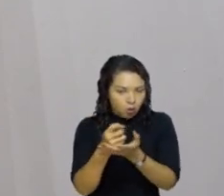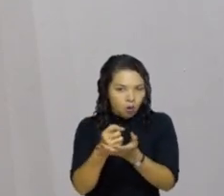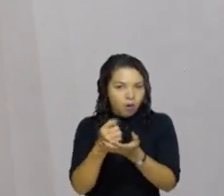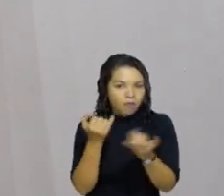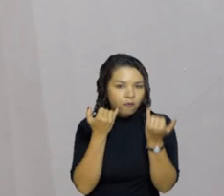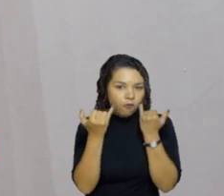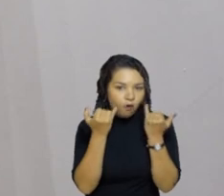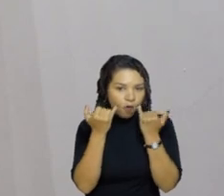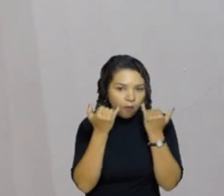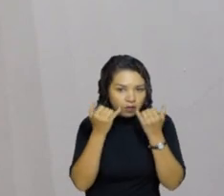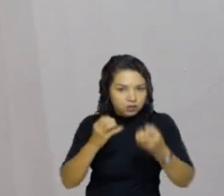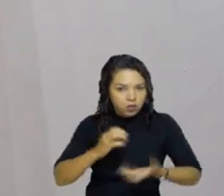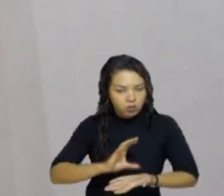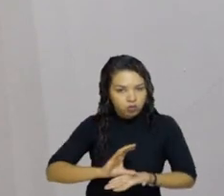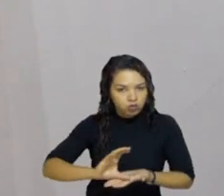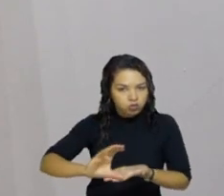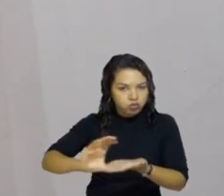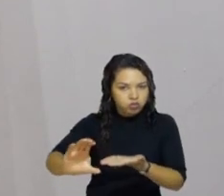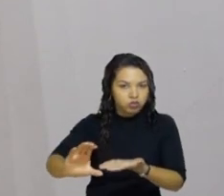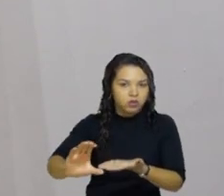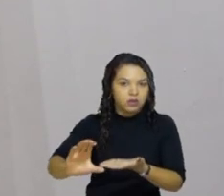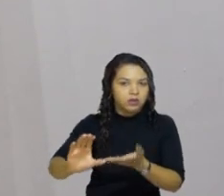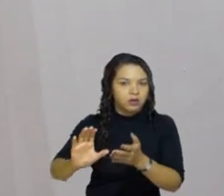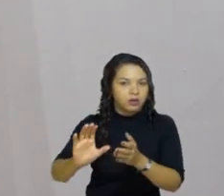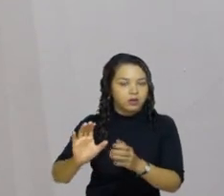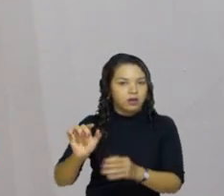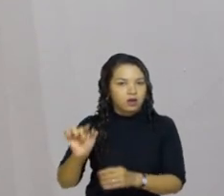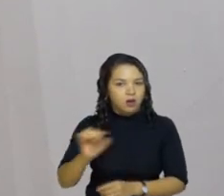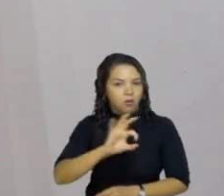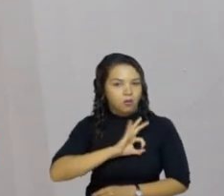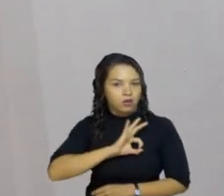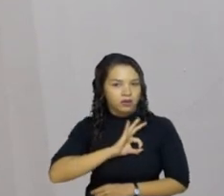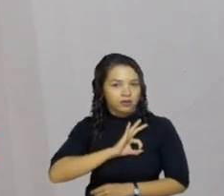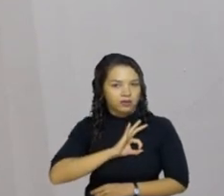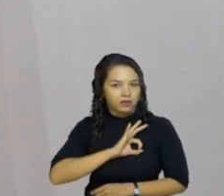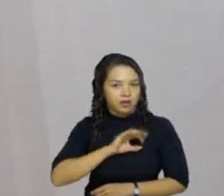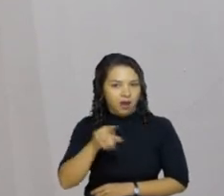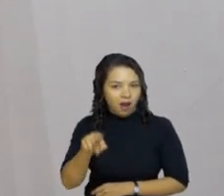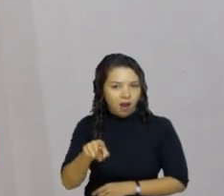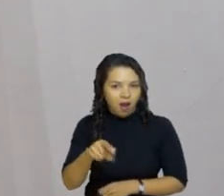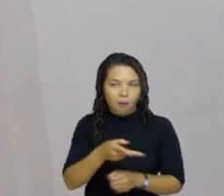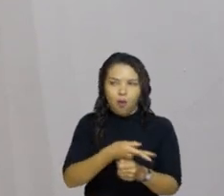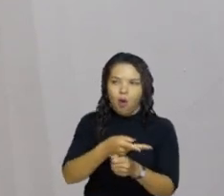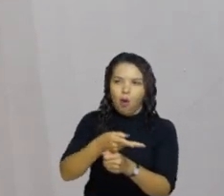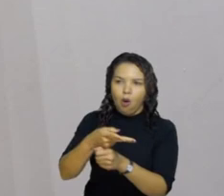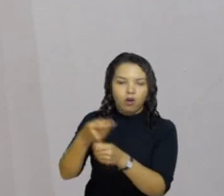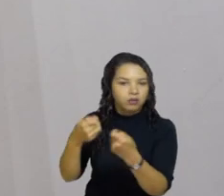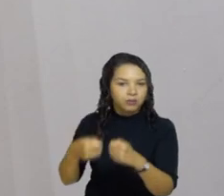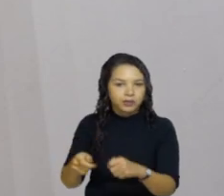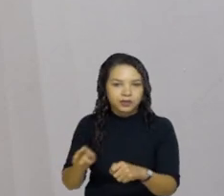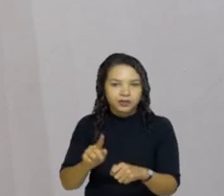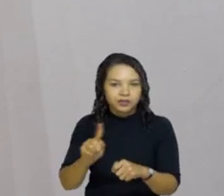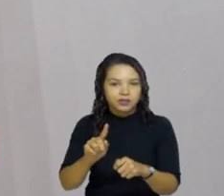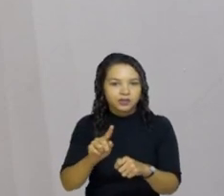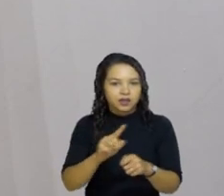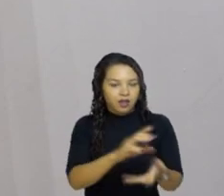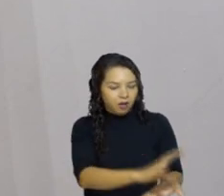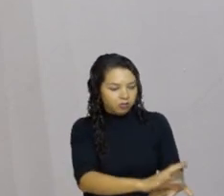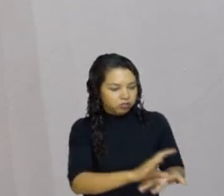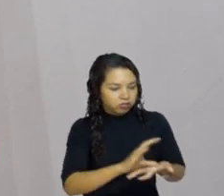que ninguém precise perder tempo tendo que buscar essa informação. Então, o policial só vai fazer a análise